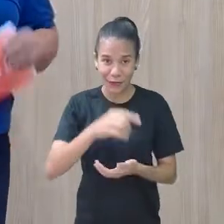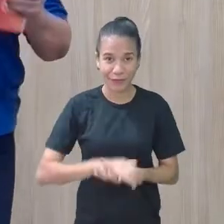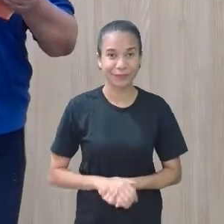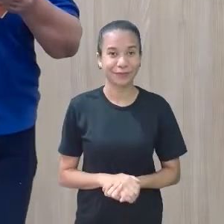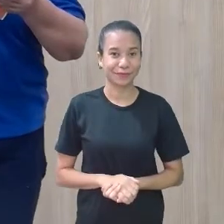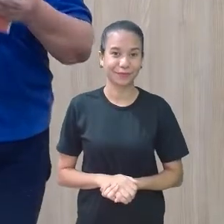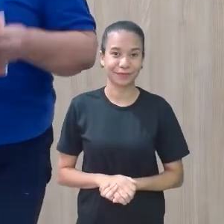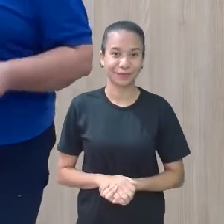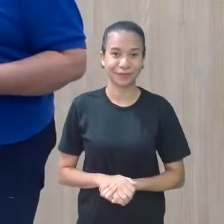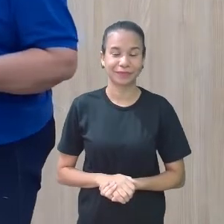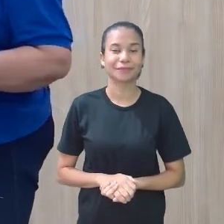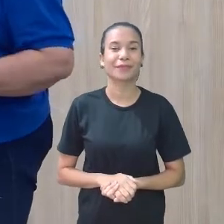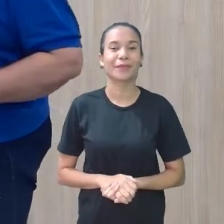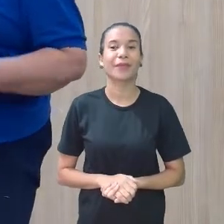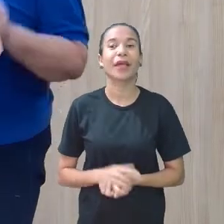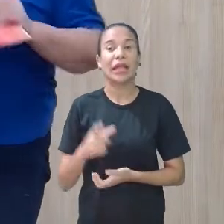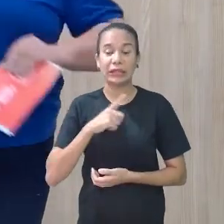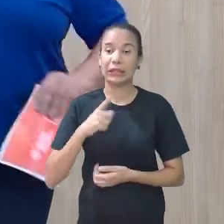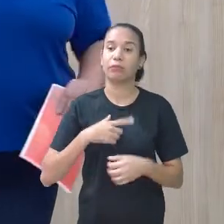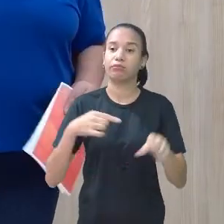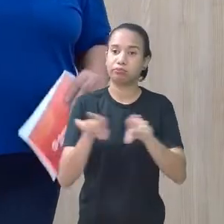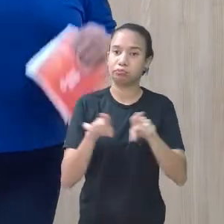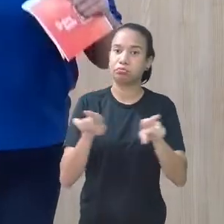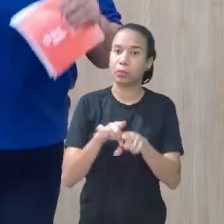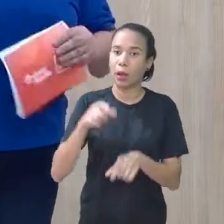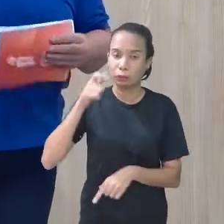vocês. Algo bem